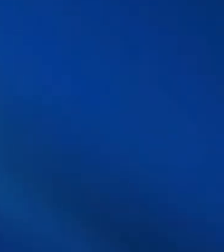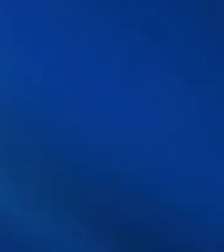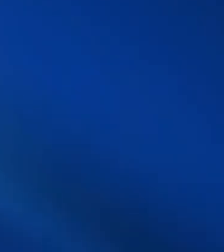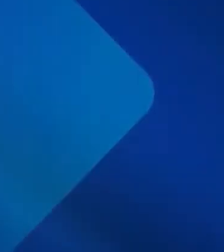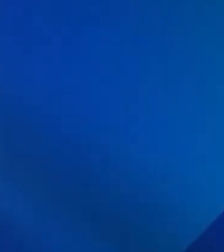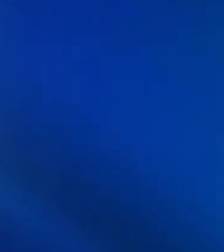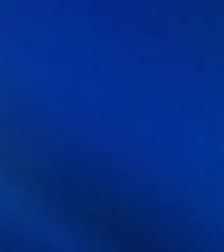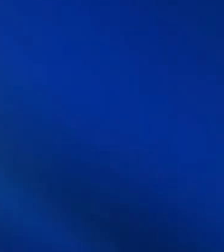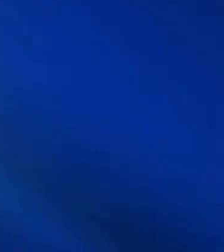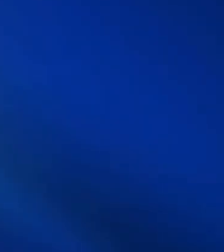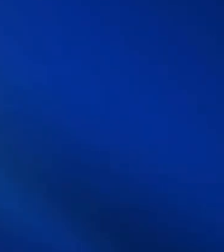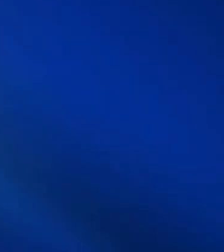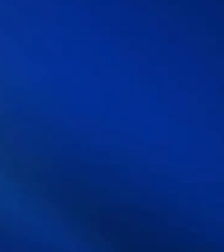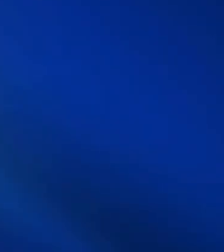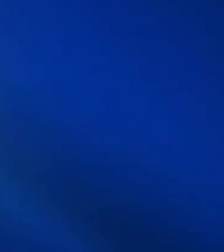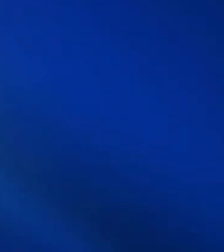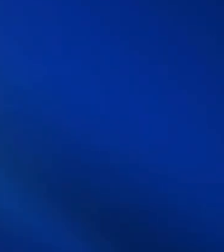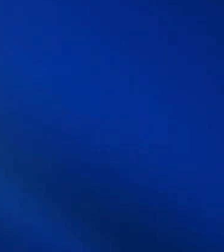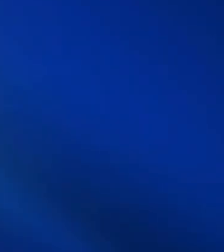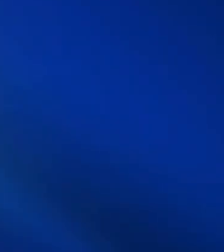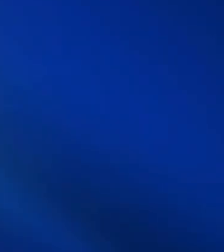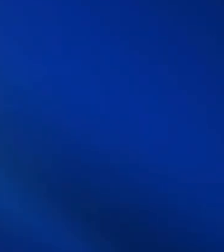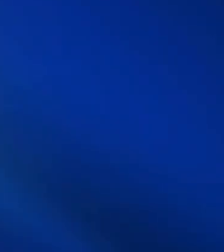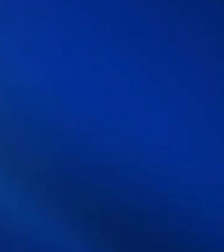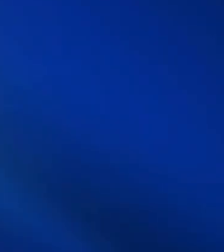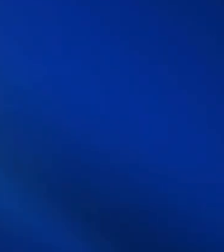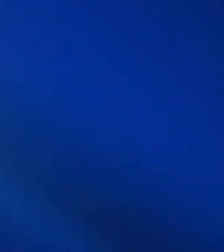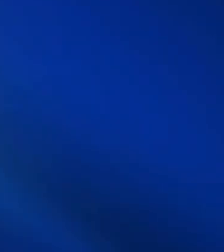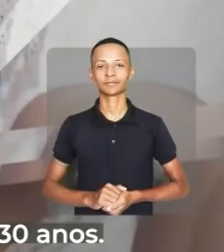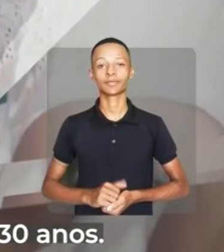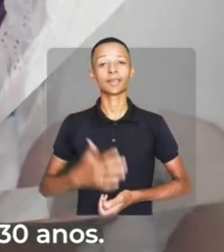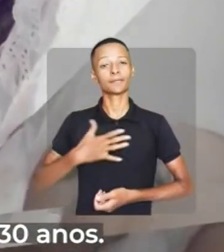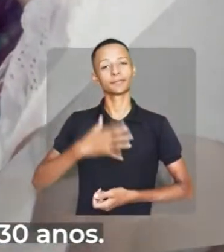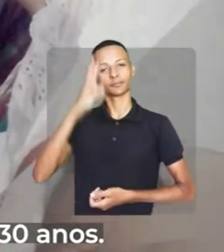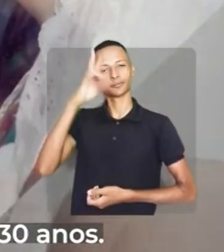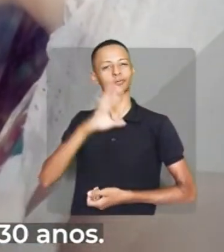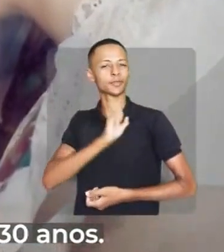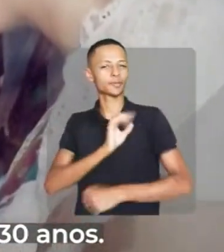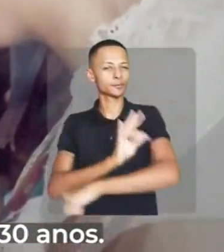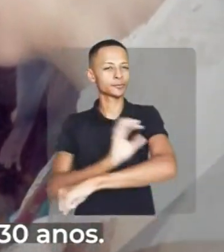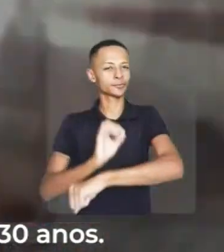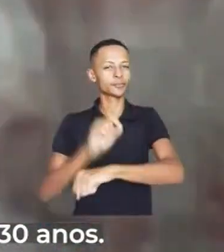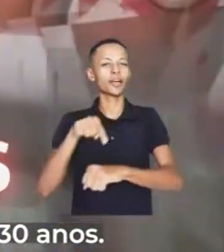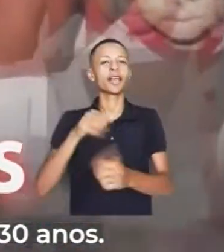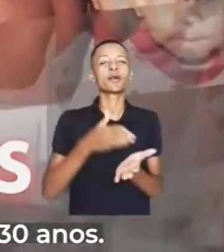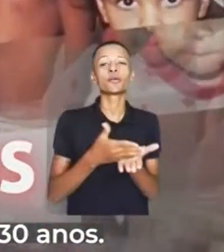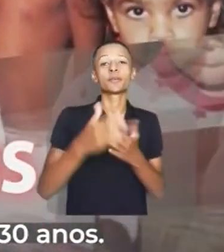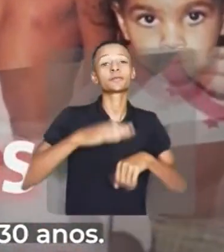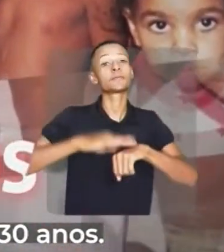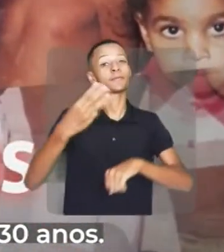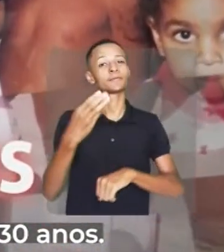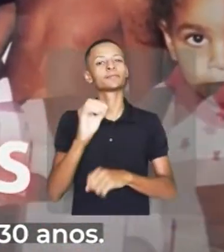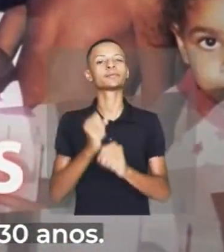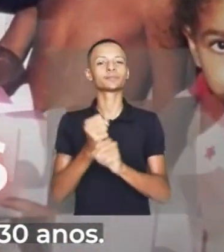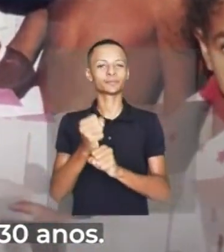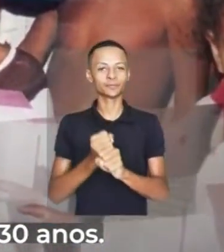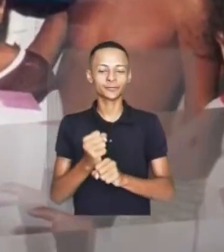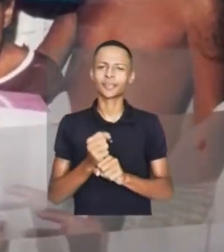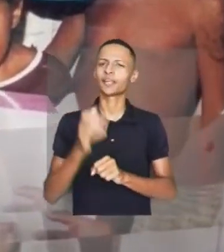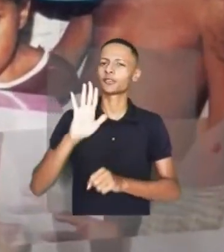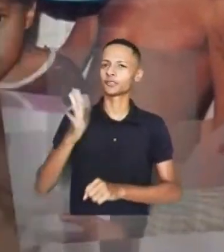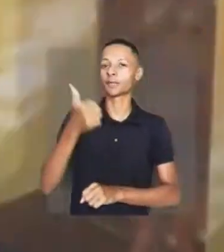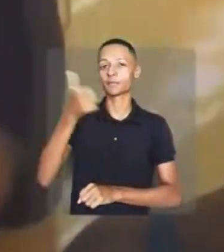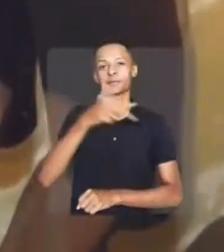Vote nos deputados federais do MDB Minha história de amor com o Tocantins Iniciou há mais de 30 anos